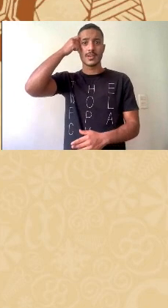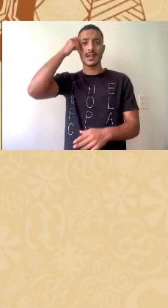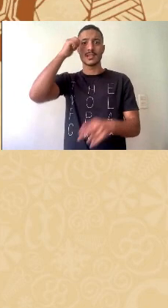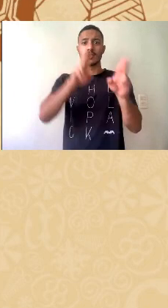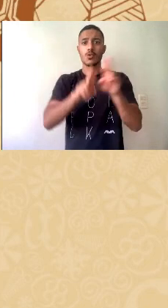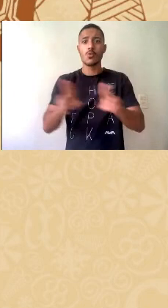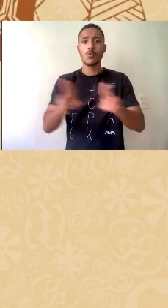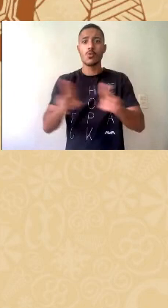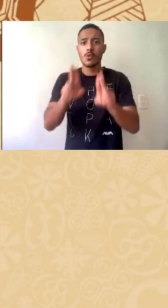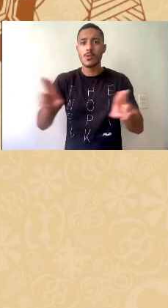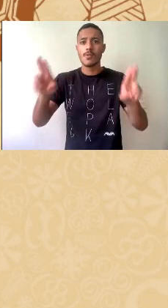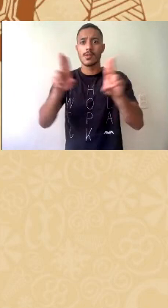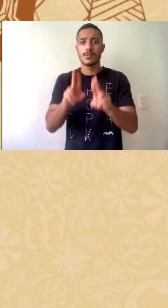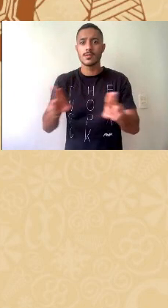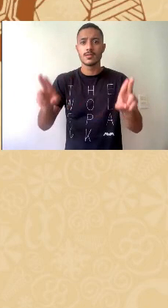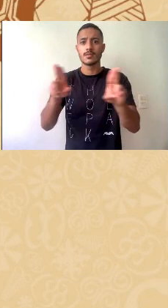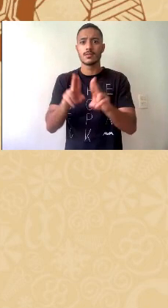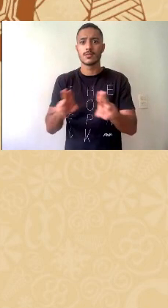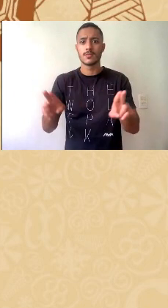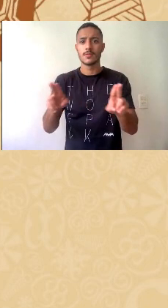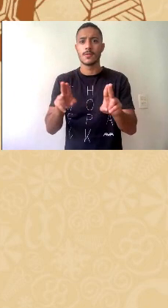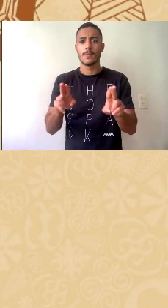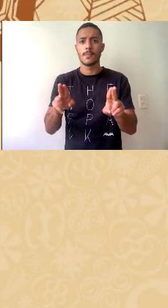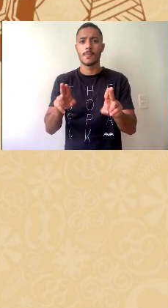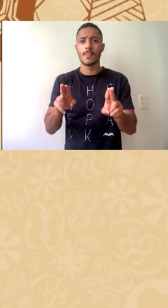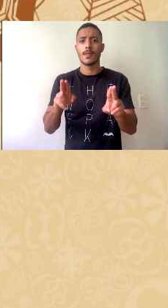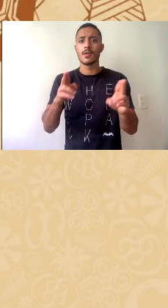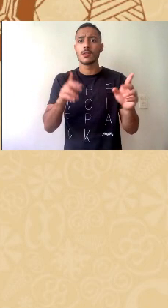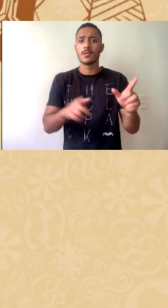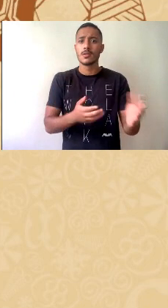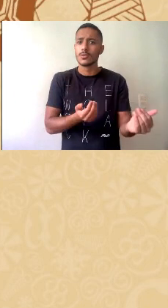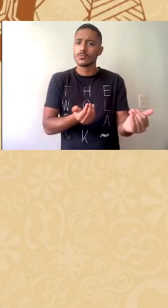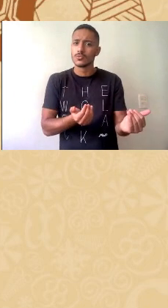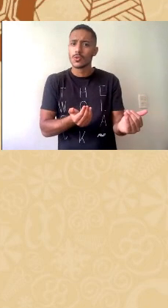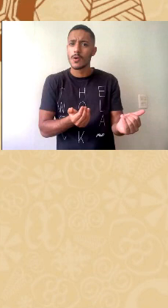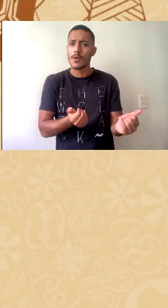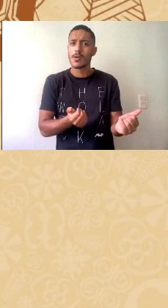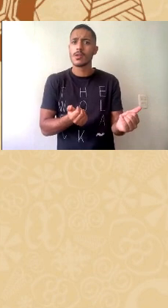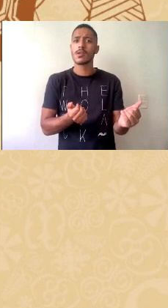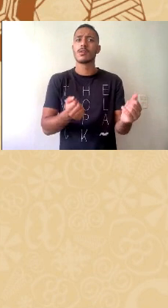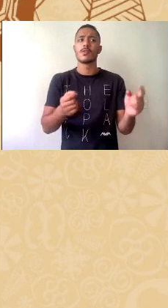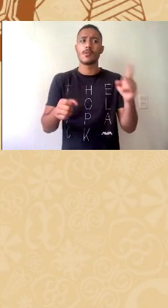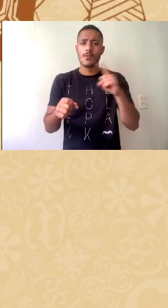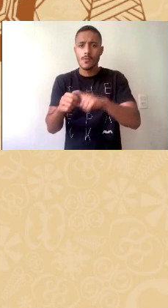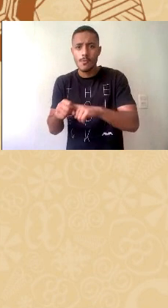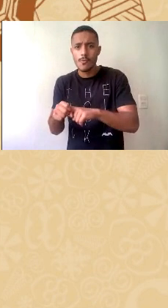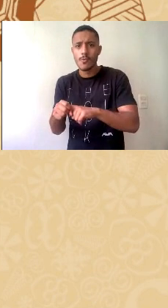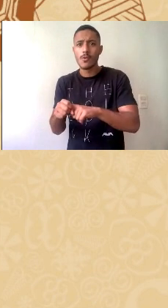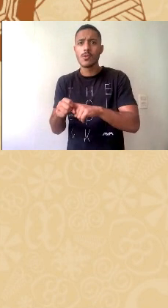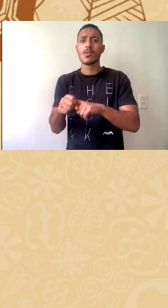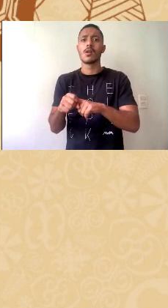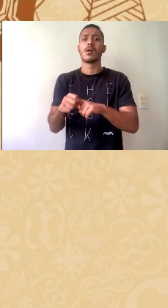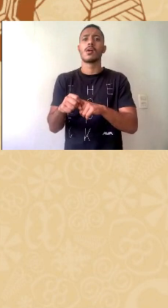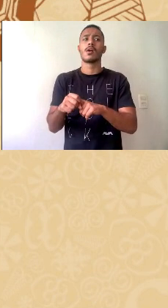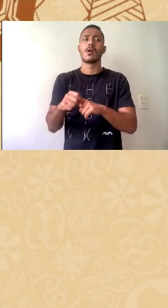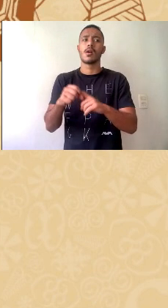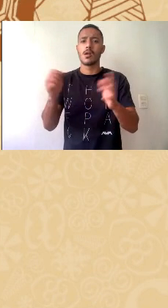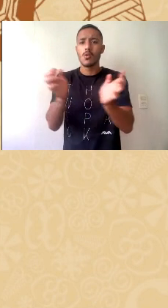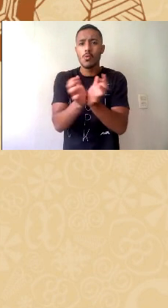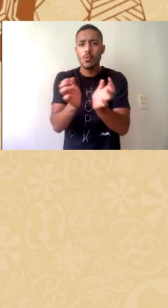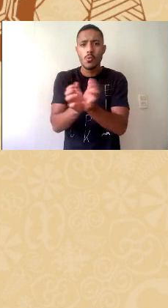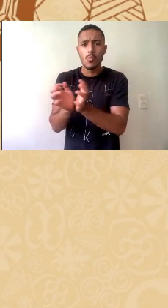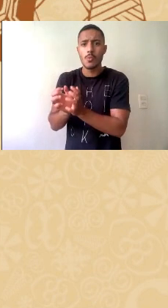ação afirmativa, e são jovens que vão pautar a interseccionalidade na sua ação. É que o racismo ele vai